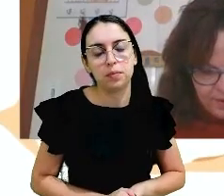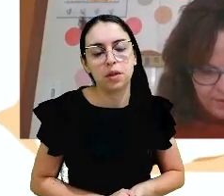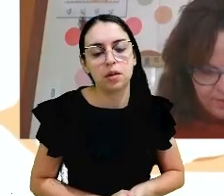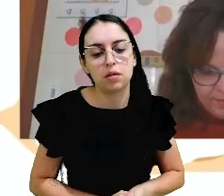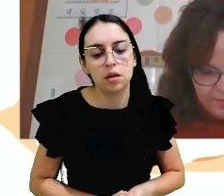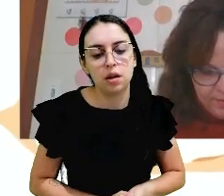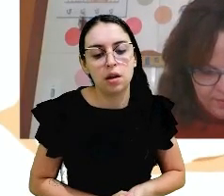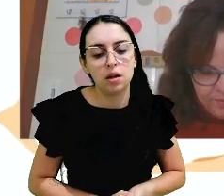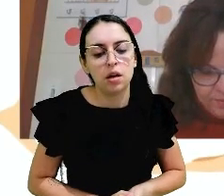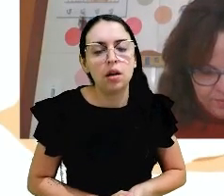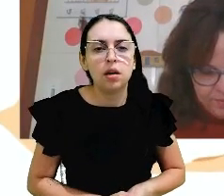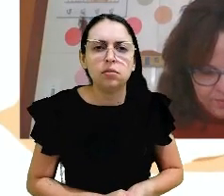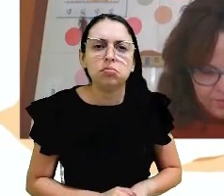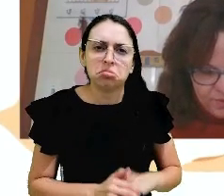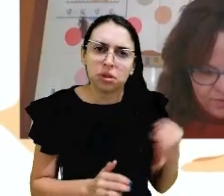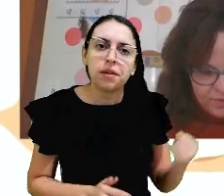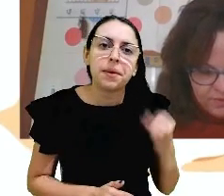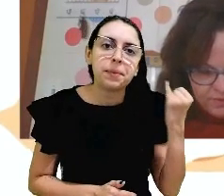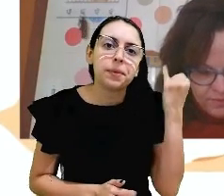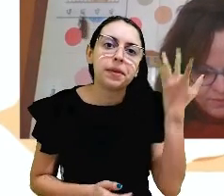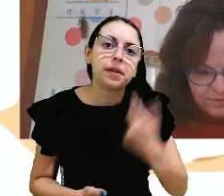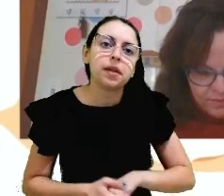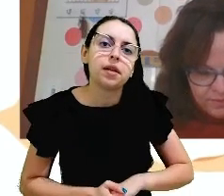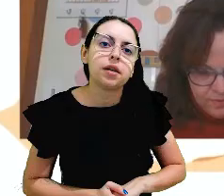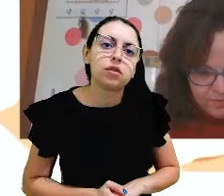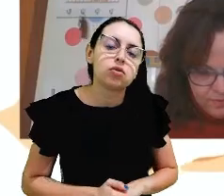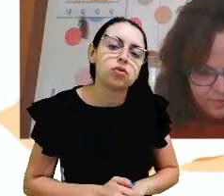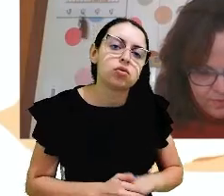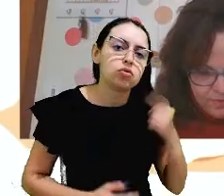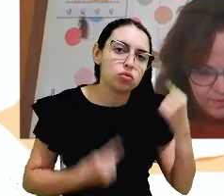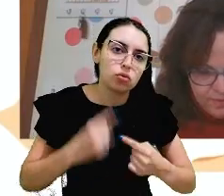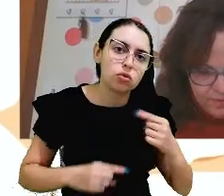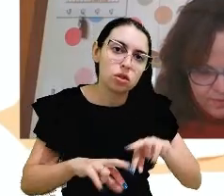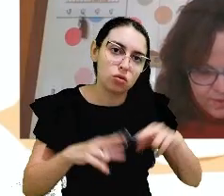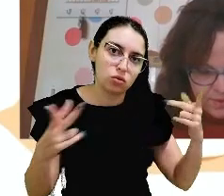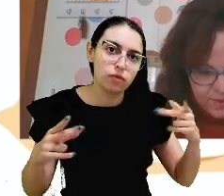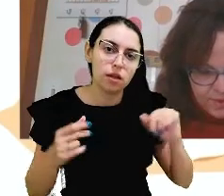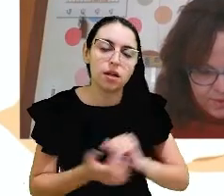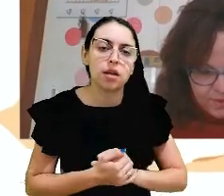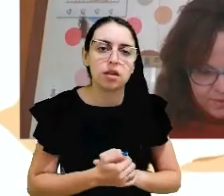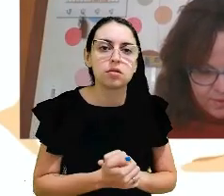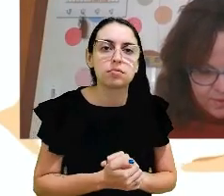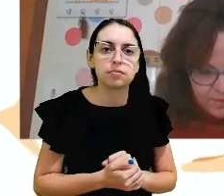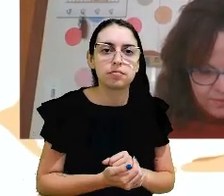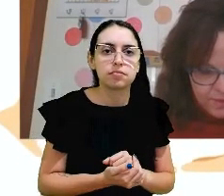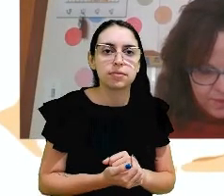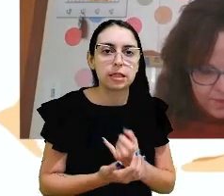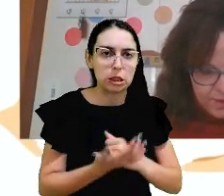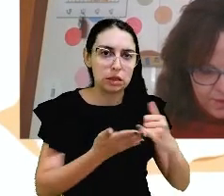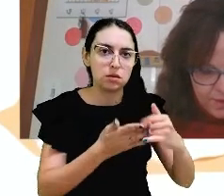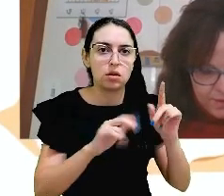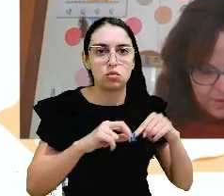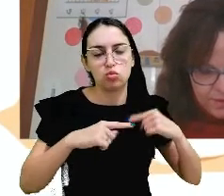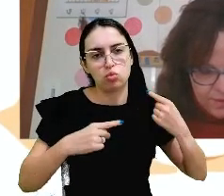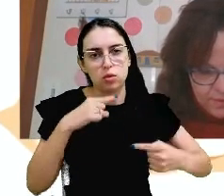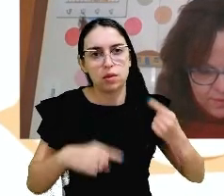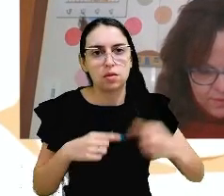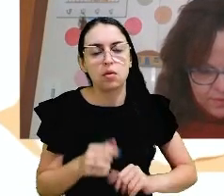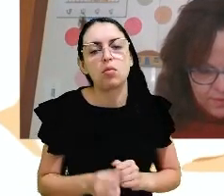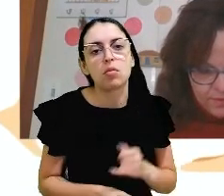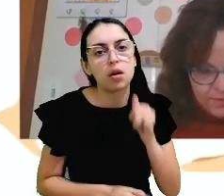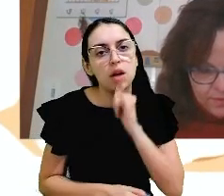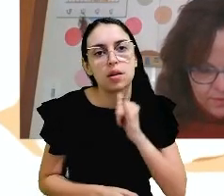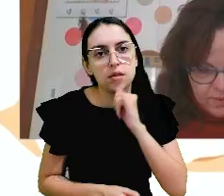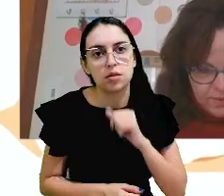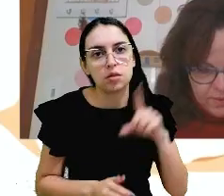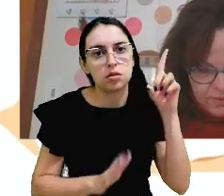questão importante para outra discussão, né? Esse é um ponto importante para outra discussão, por exemplo, com relação ao